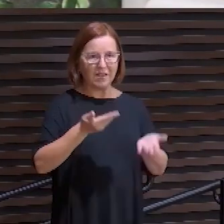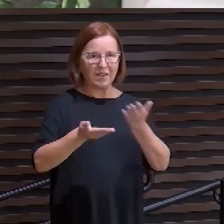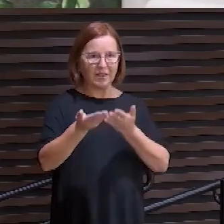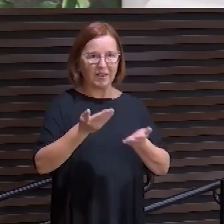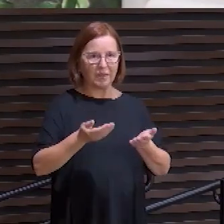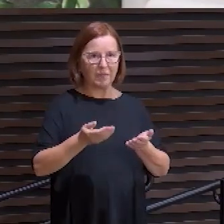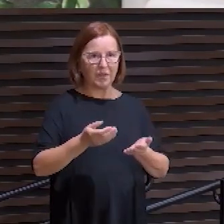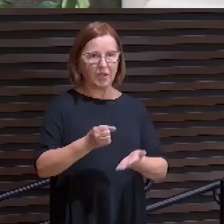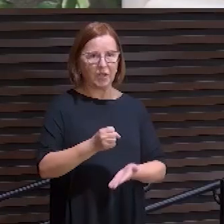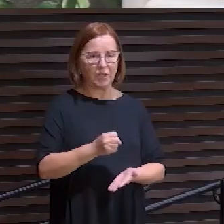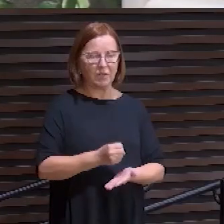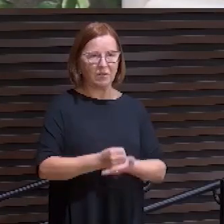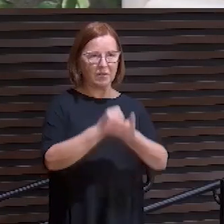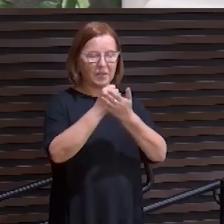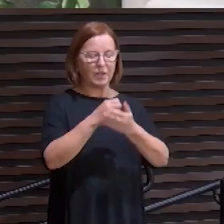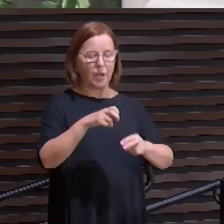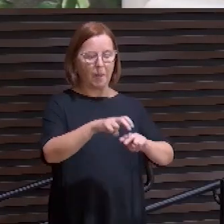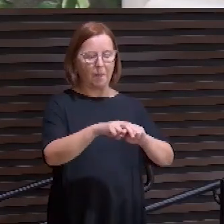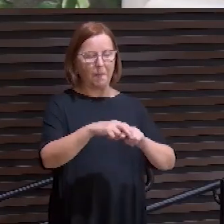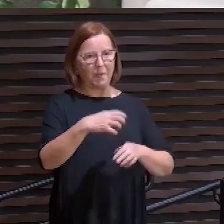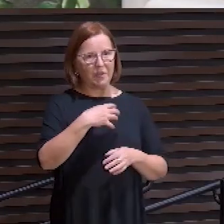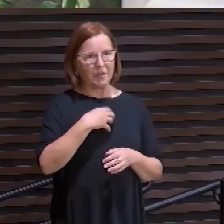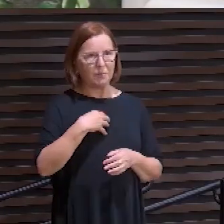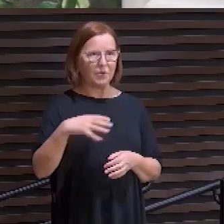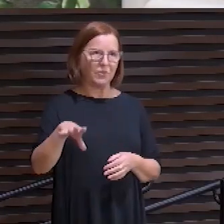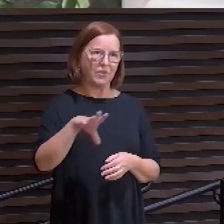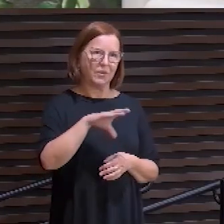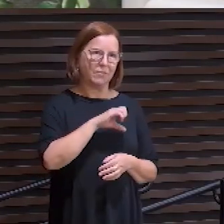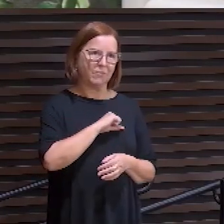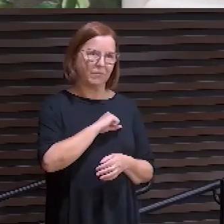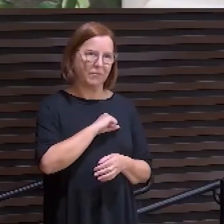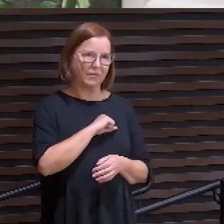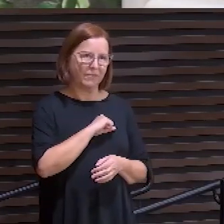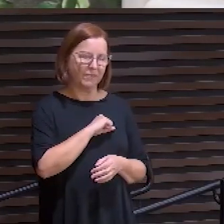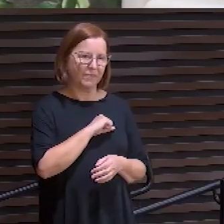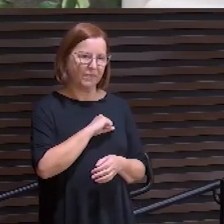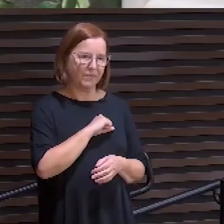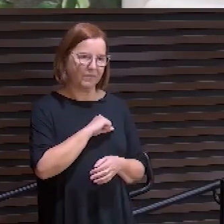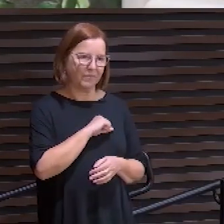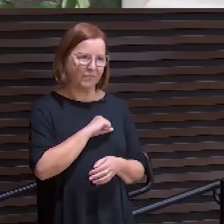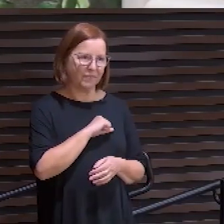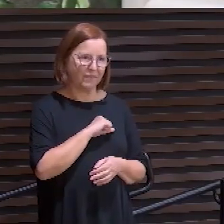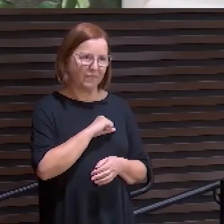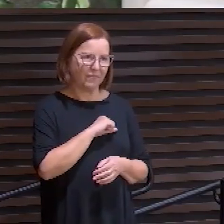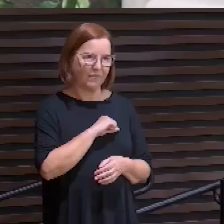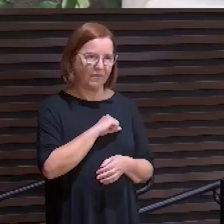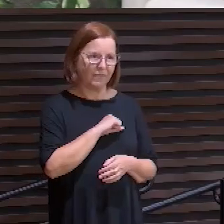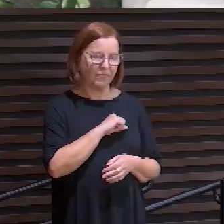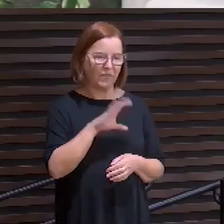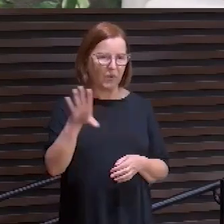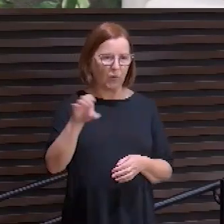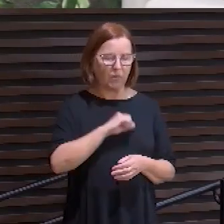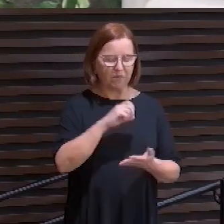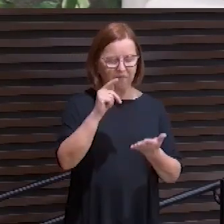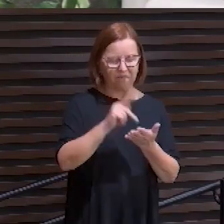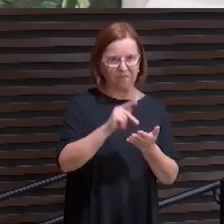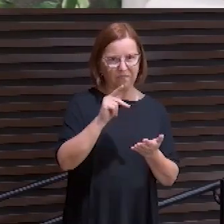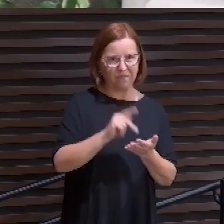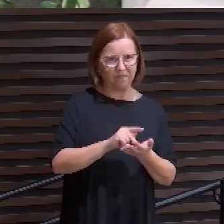pelos sentimentos movidos pelo amor, o amor sem truco